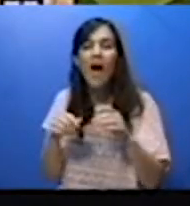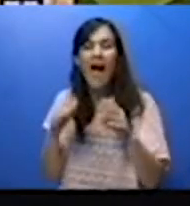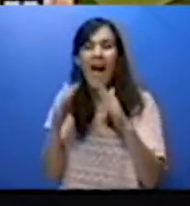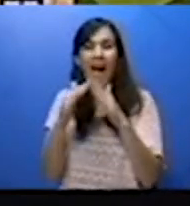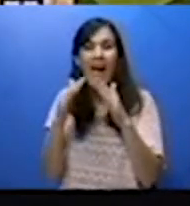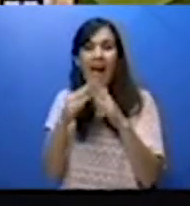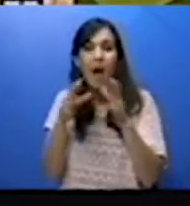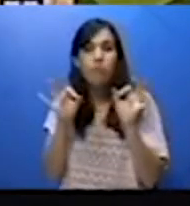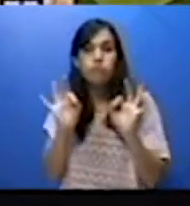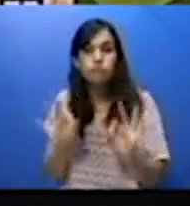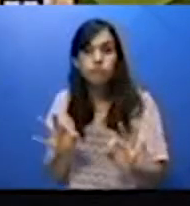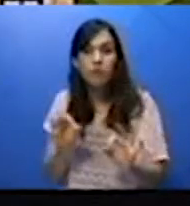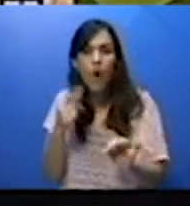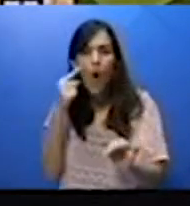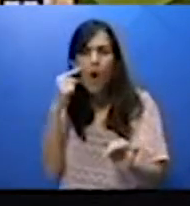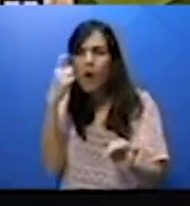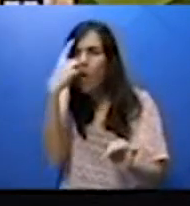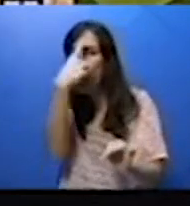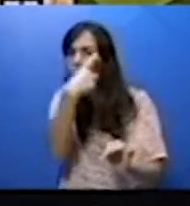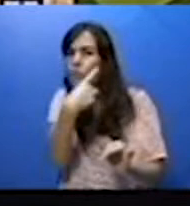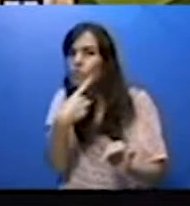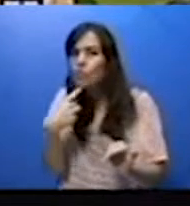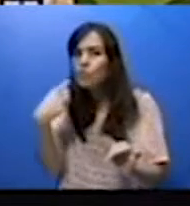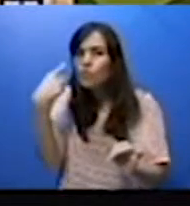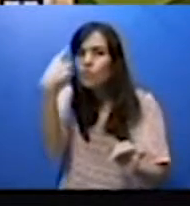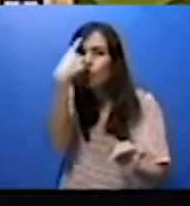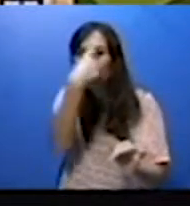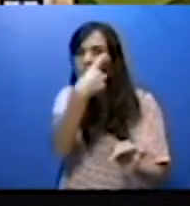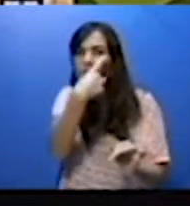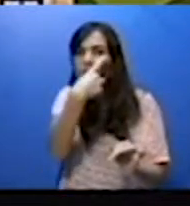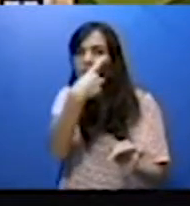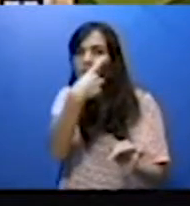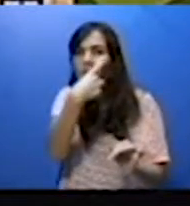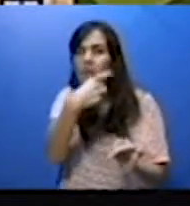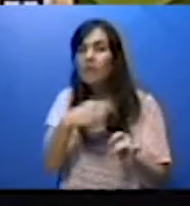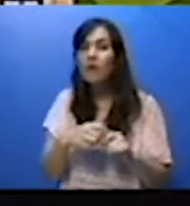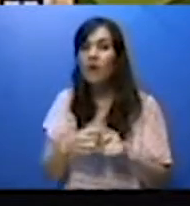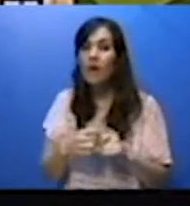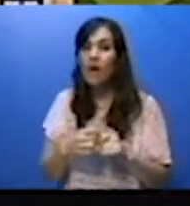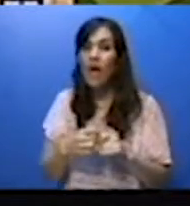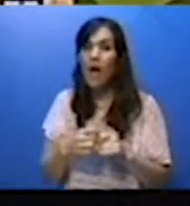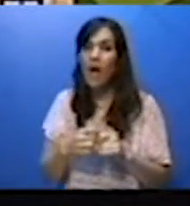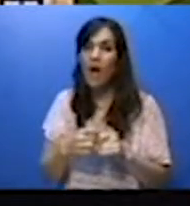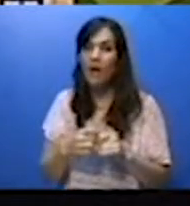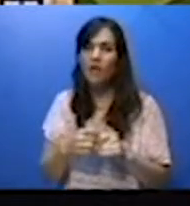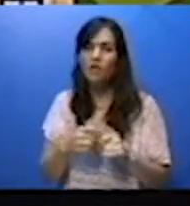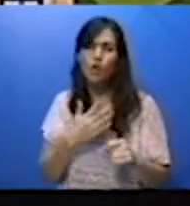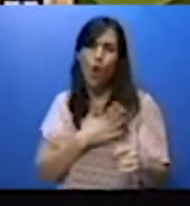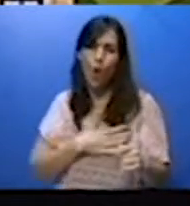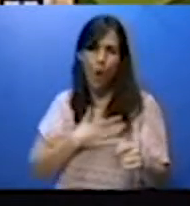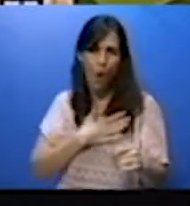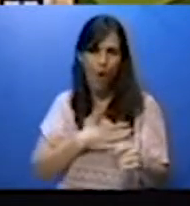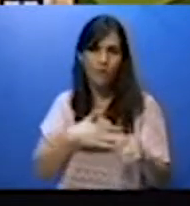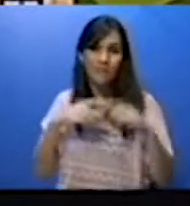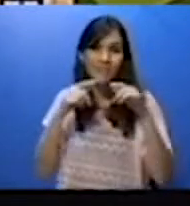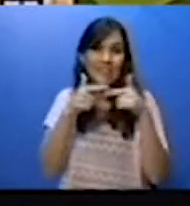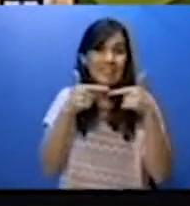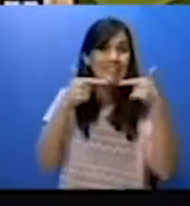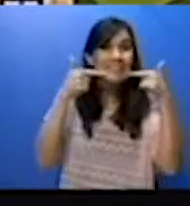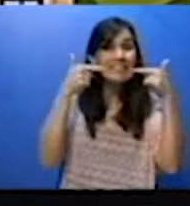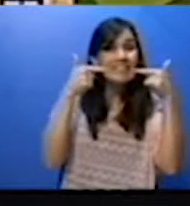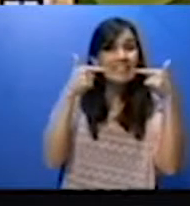da onça e do bode eles estão numa situação em que eles estão confortável